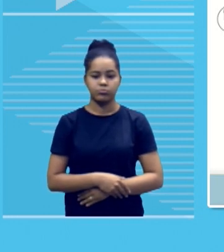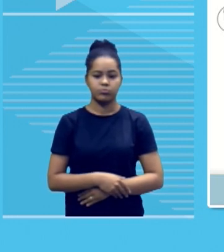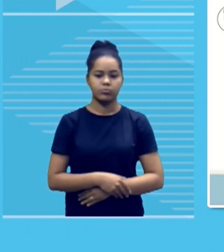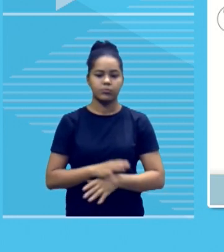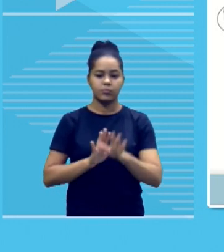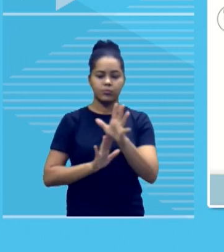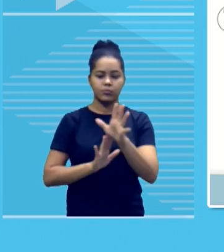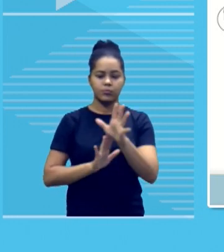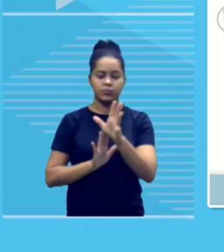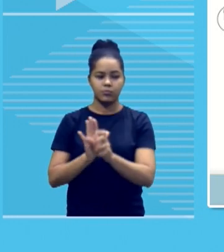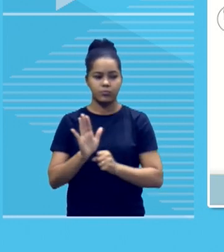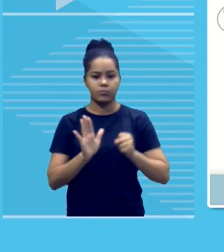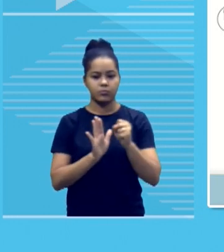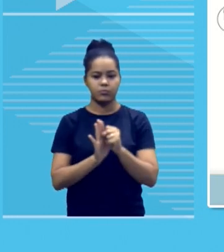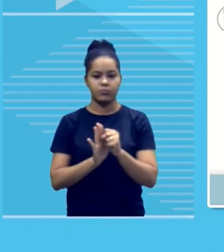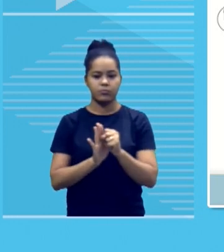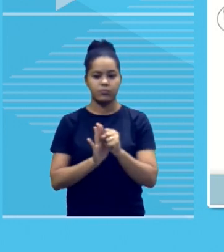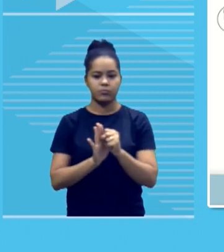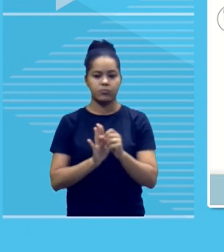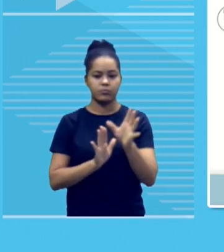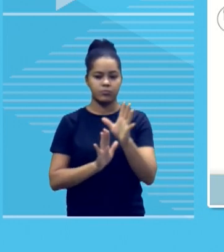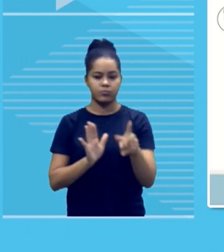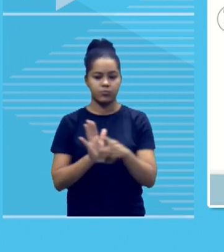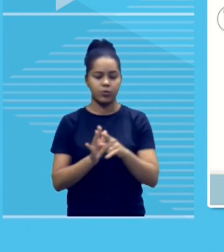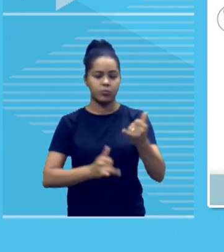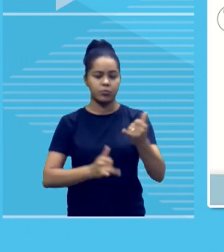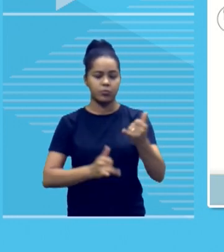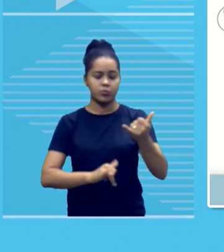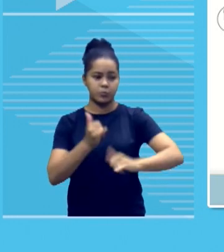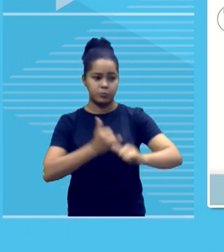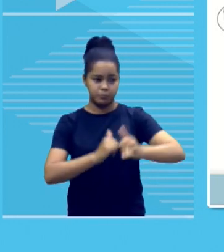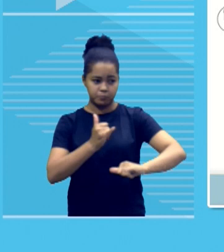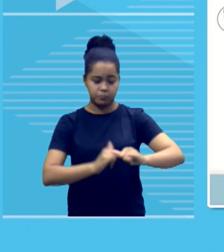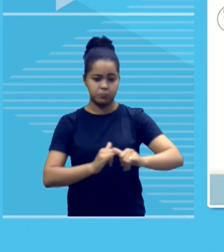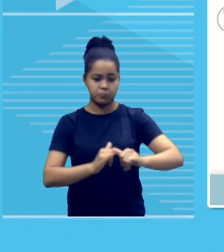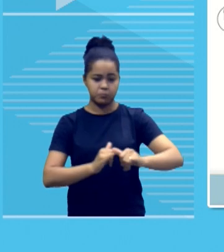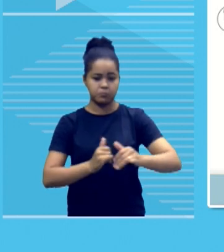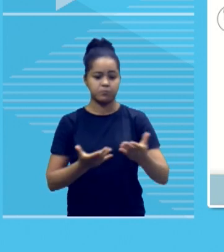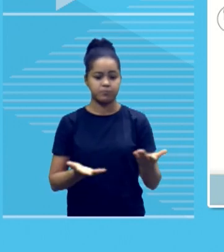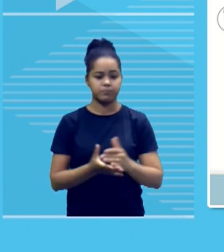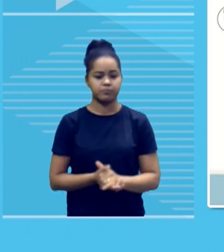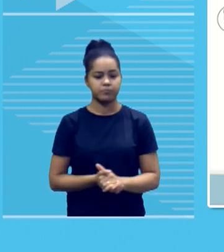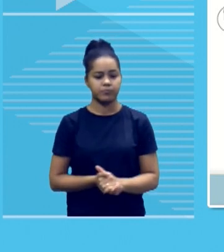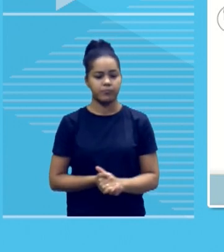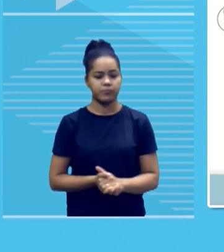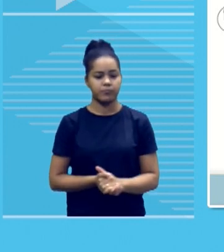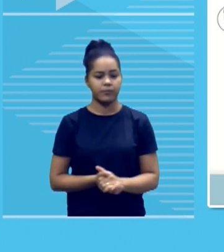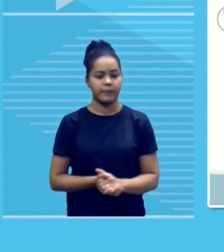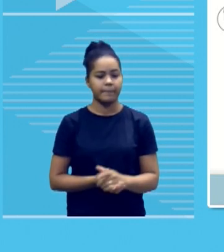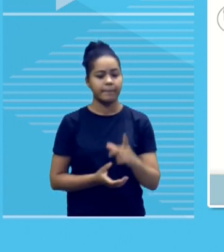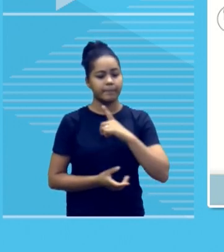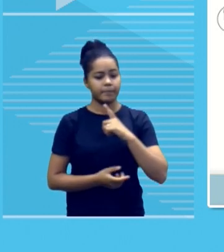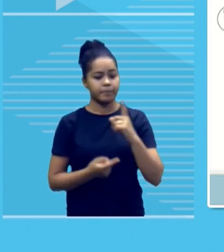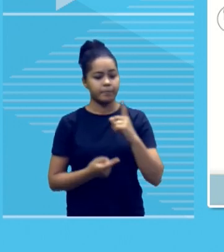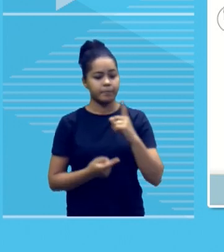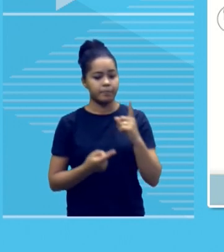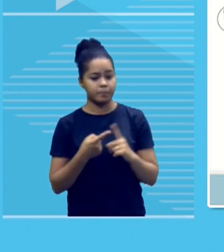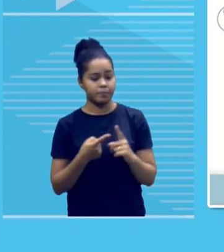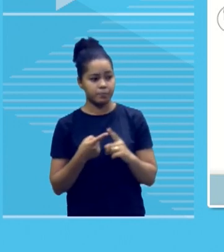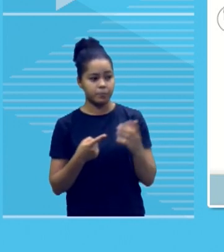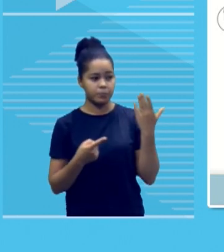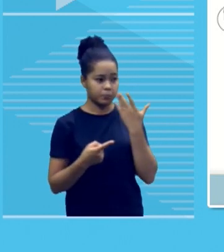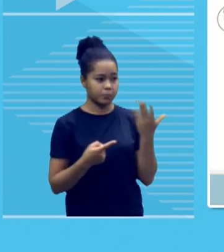ao equilíbrio Aldo enólico e inseto enolico O que é aldenólico é aldeído se